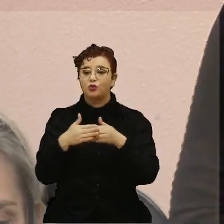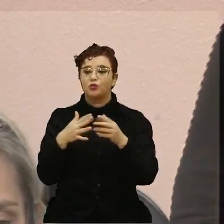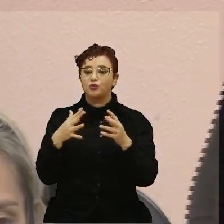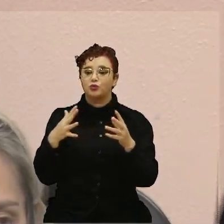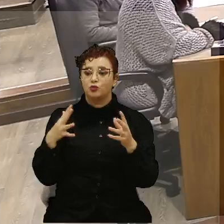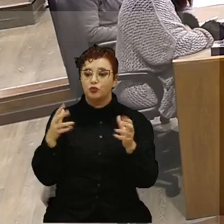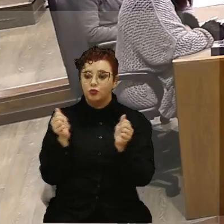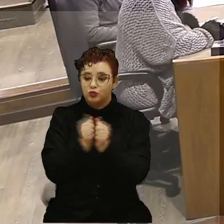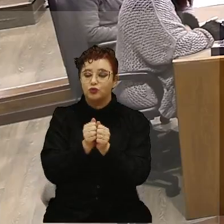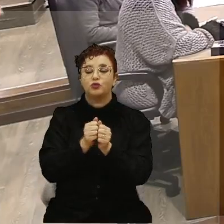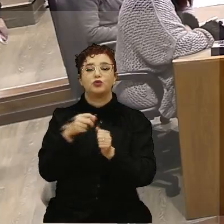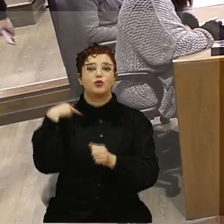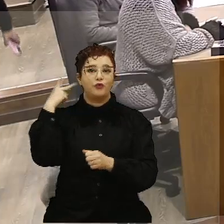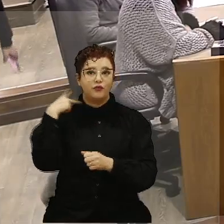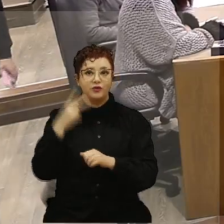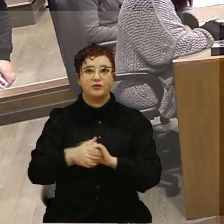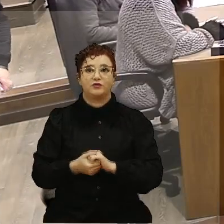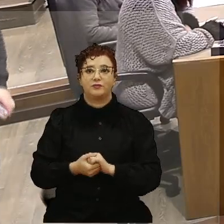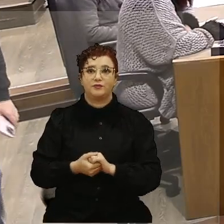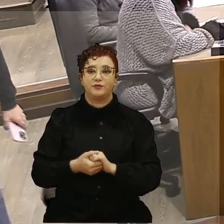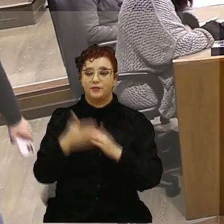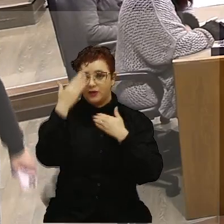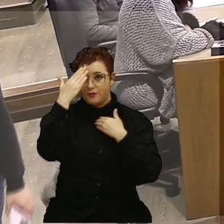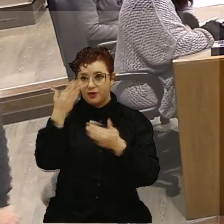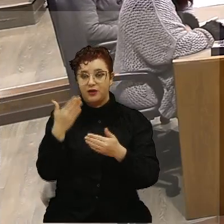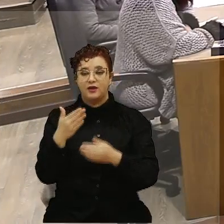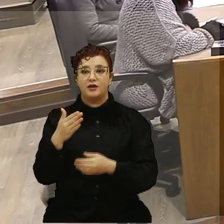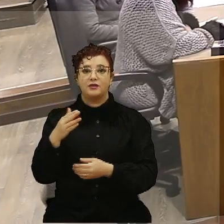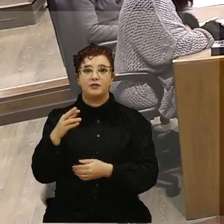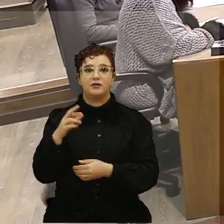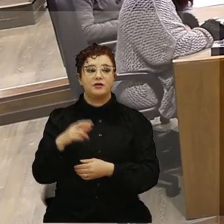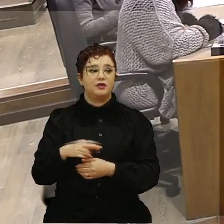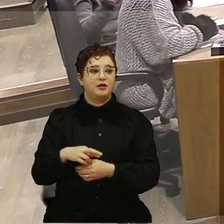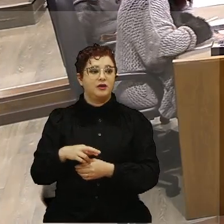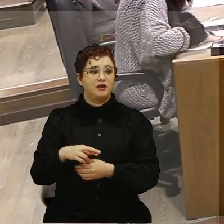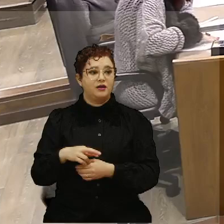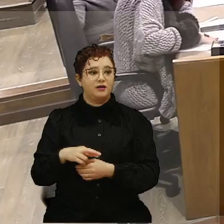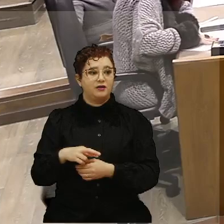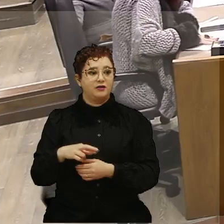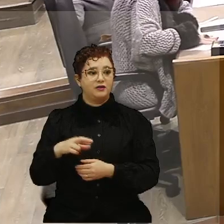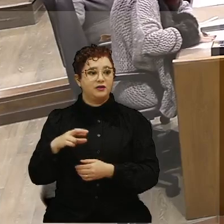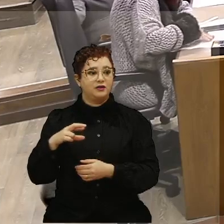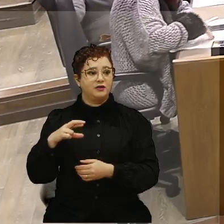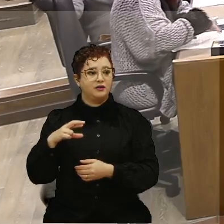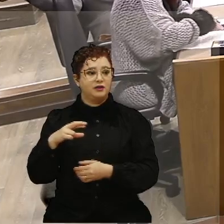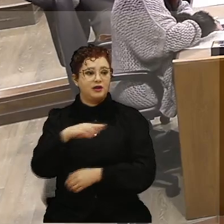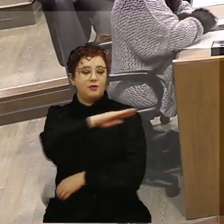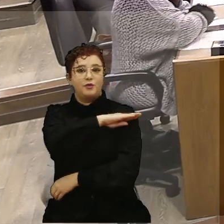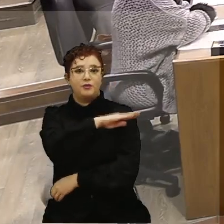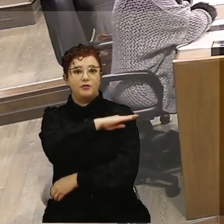obrigado, presidente. Obrigada, vereador Bortola. Com a palavra, o vereador Ramon Teles.